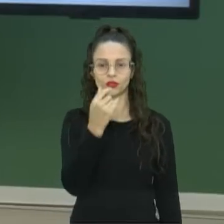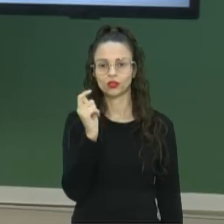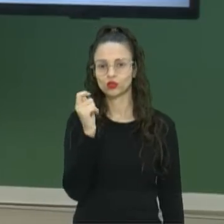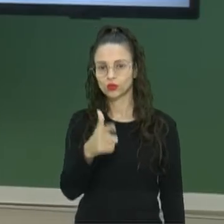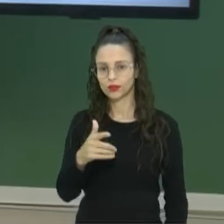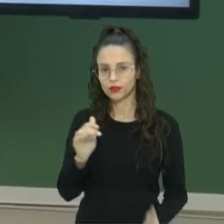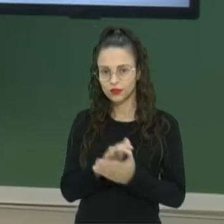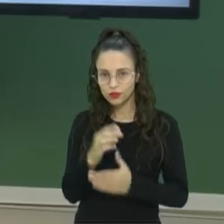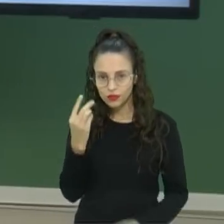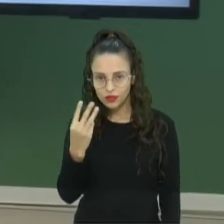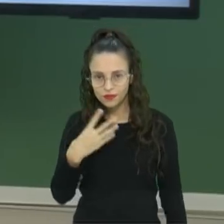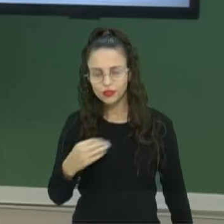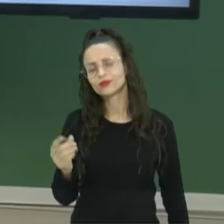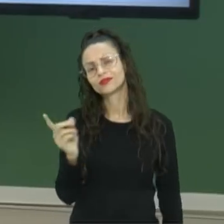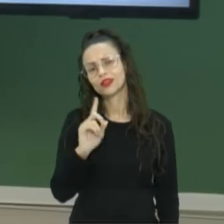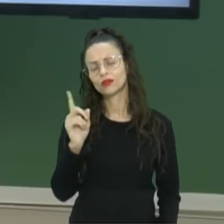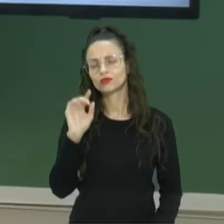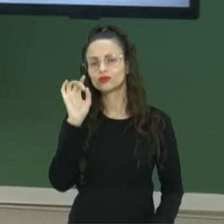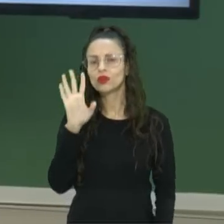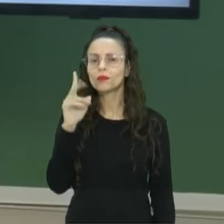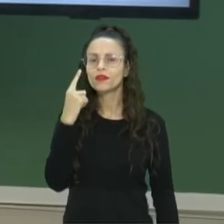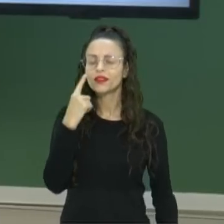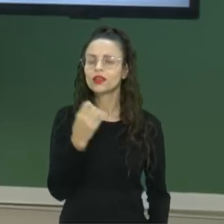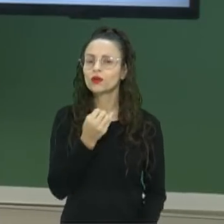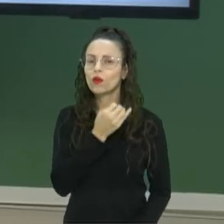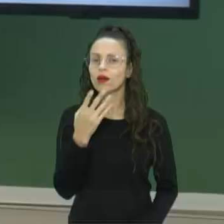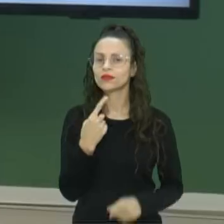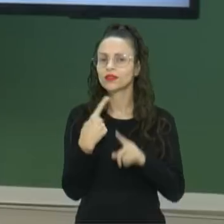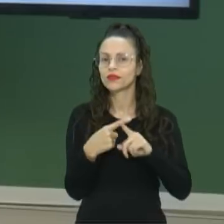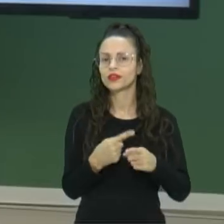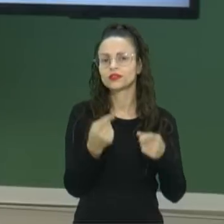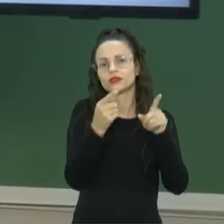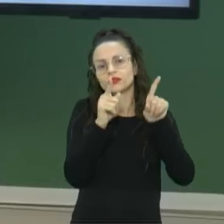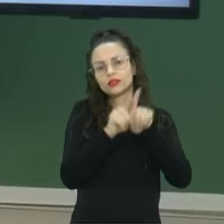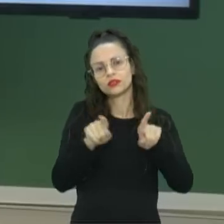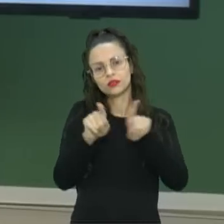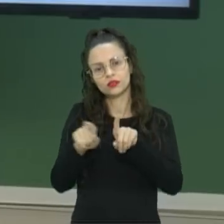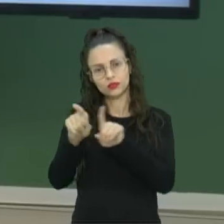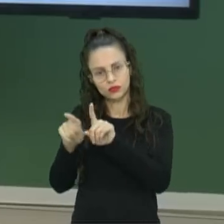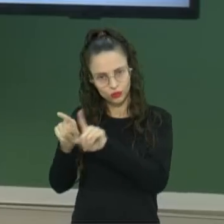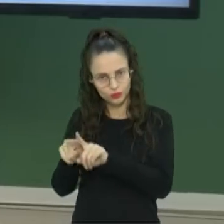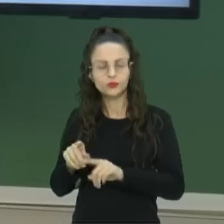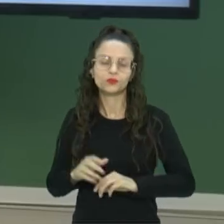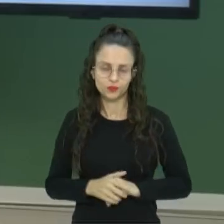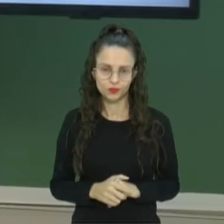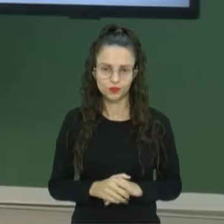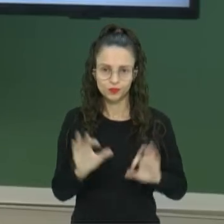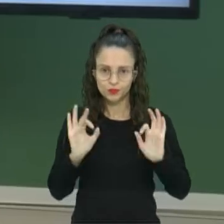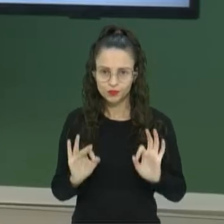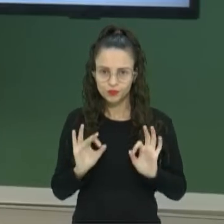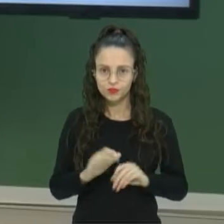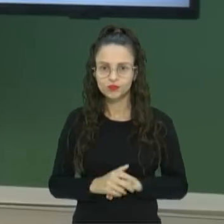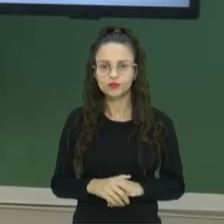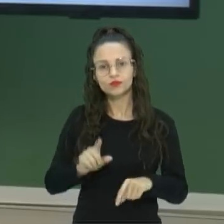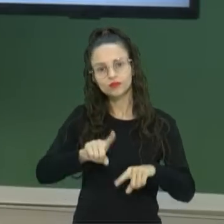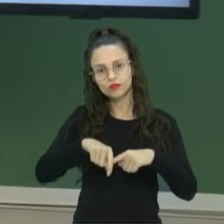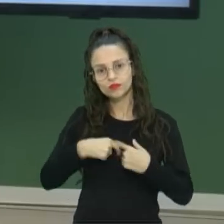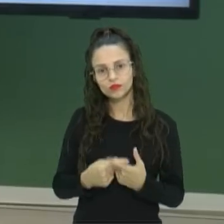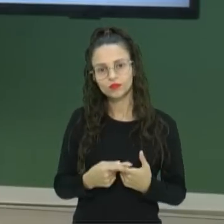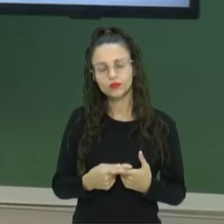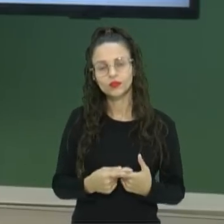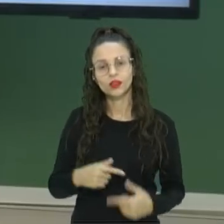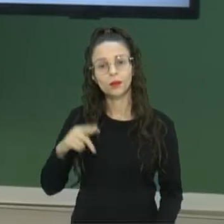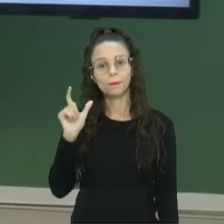3? Não. Então é só para a gente remeter a ideia de importância ou de incidência, certo? Por isso que a gente usa a